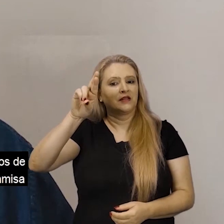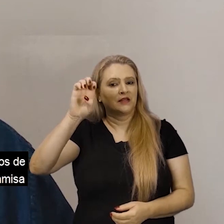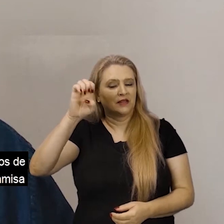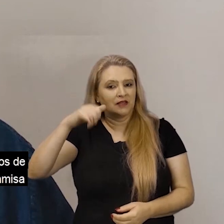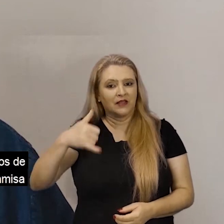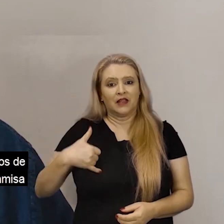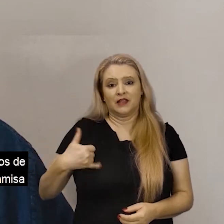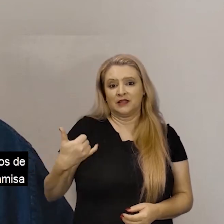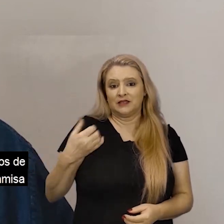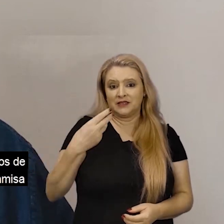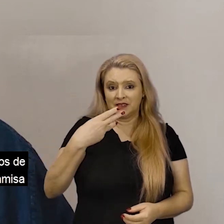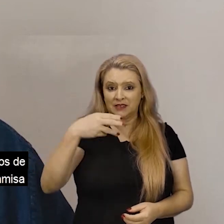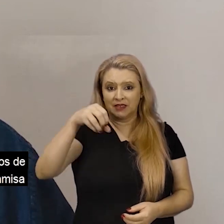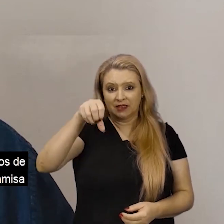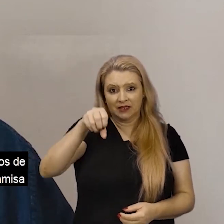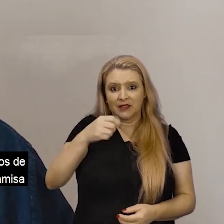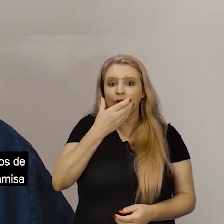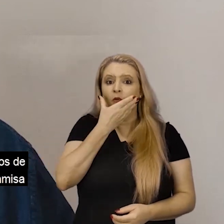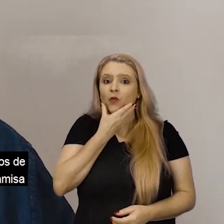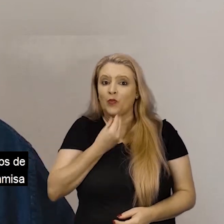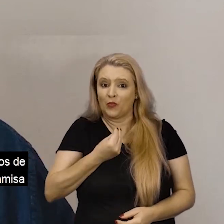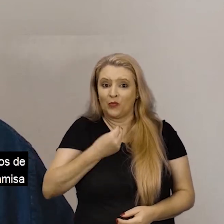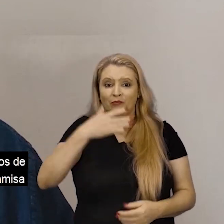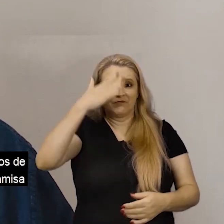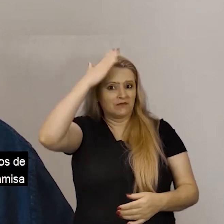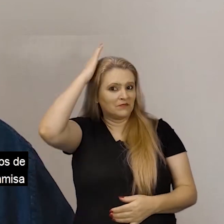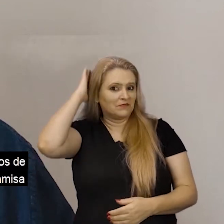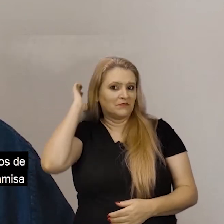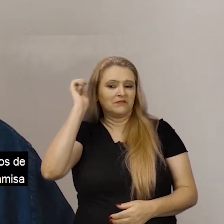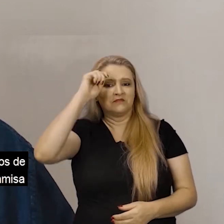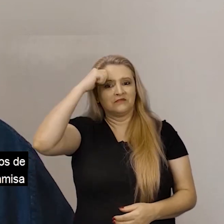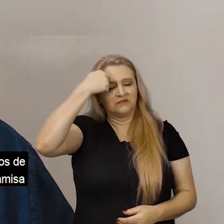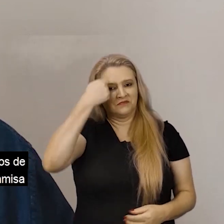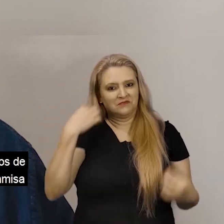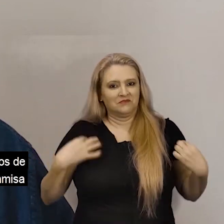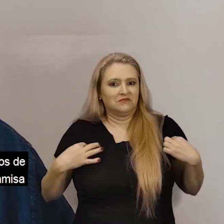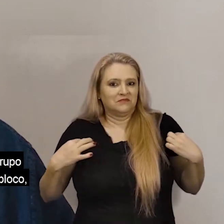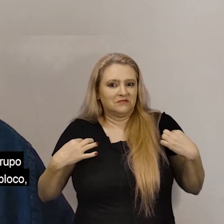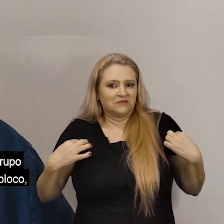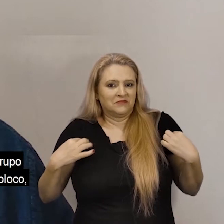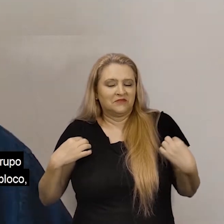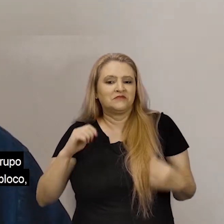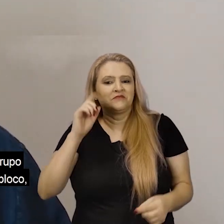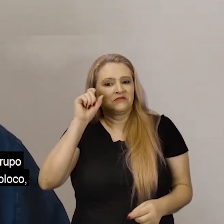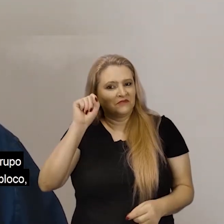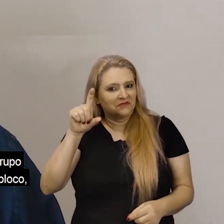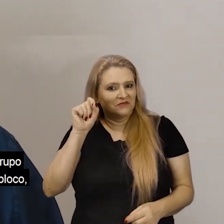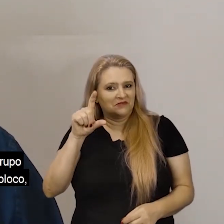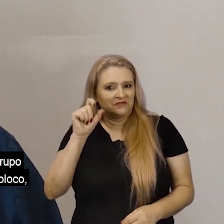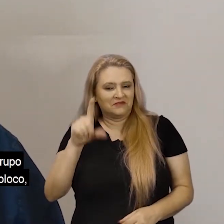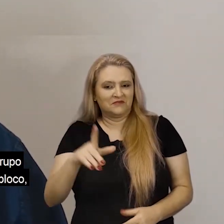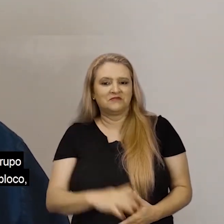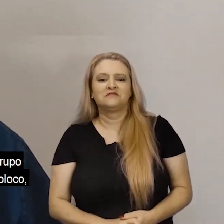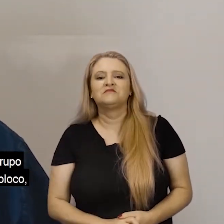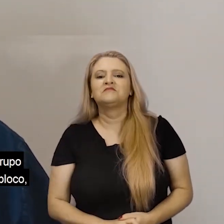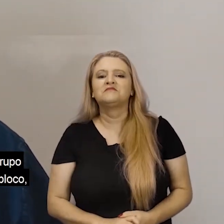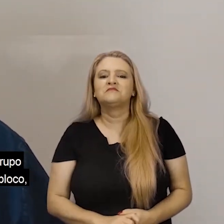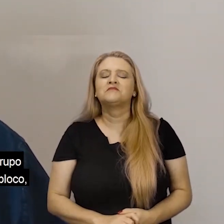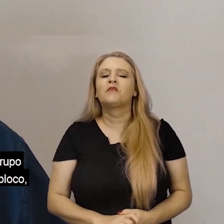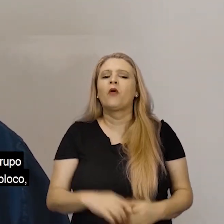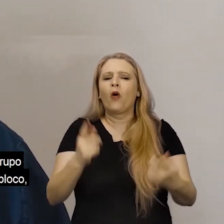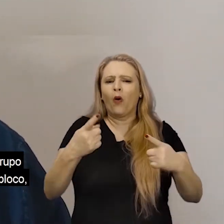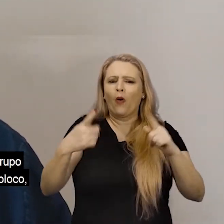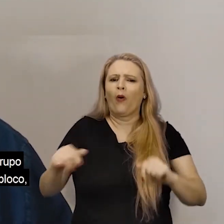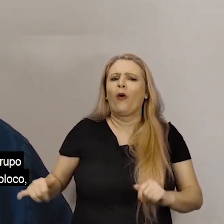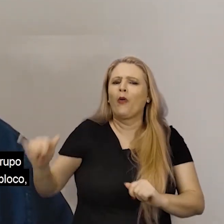idade, barba e cabelos pretos. Veste uma camisa de jeans azul. A Orquestra Voadora é um grupo que